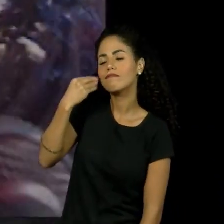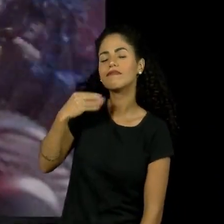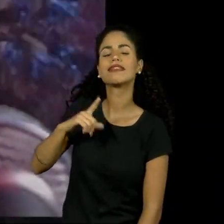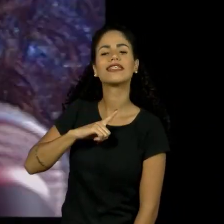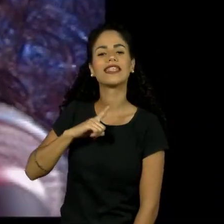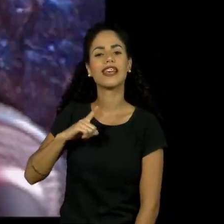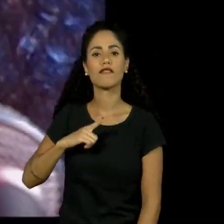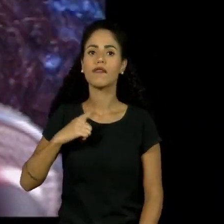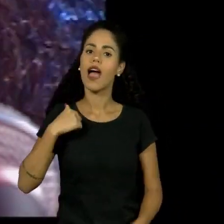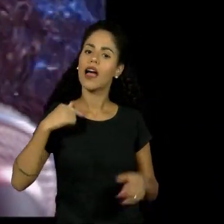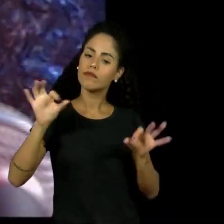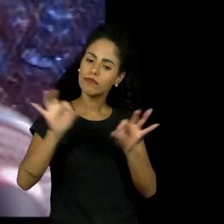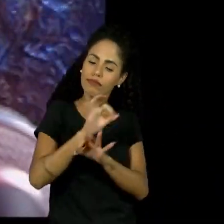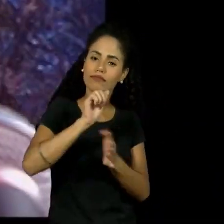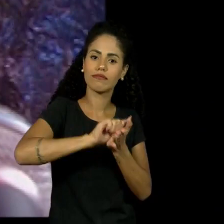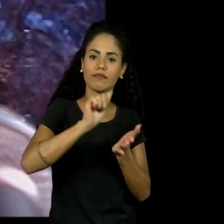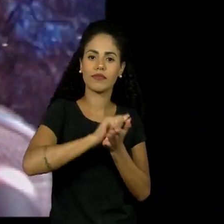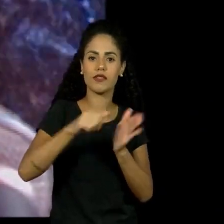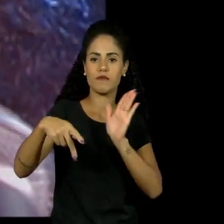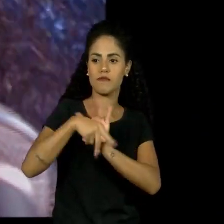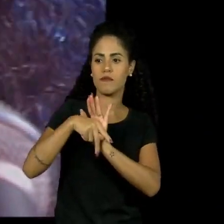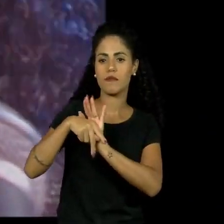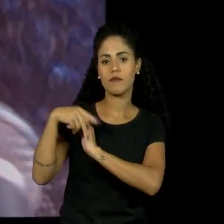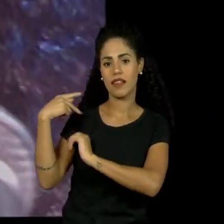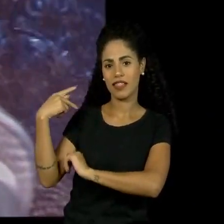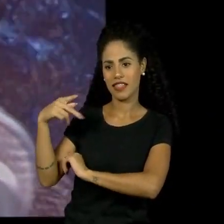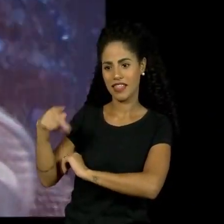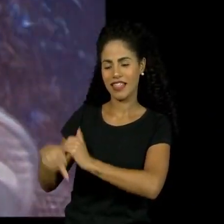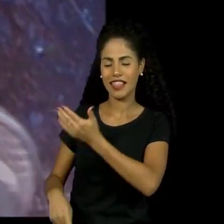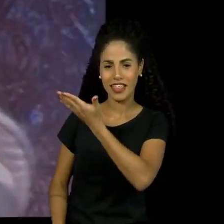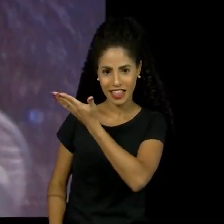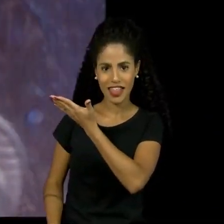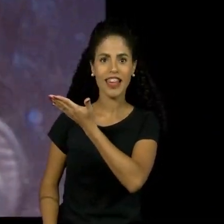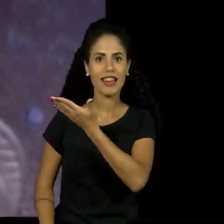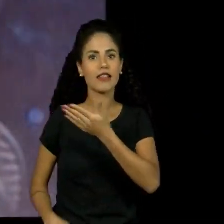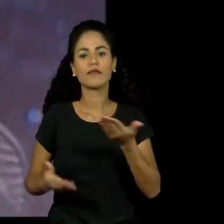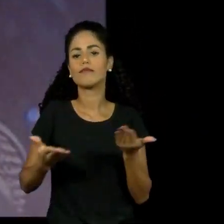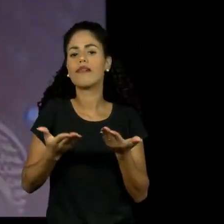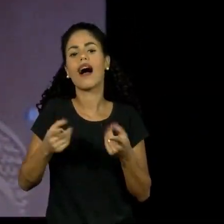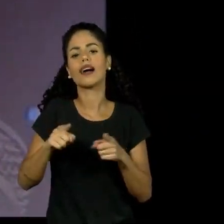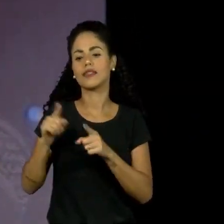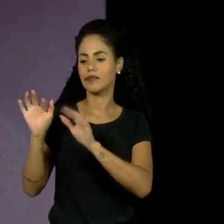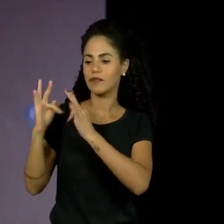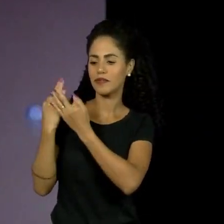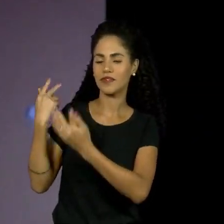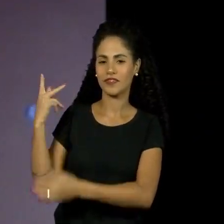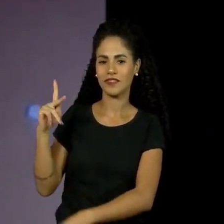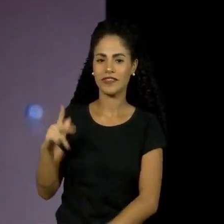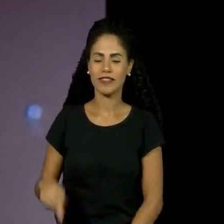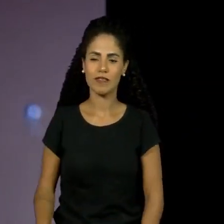de Piazzolla feita especialmente para o duo Assad, da sua talentosa família.